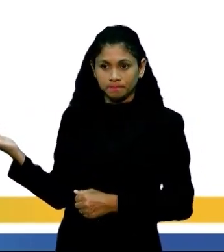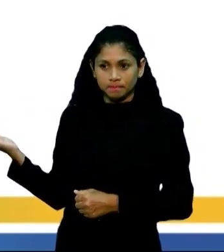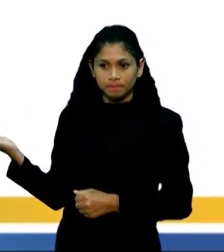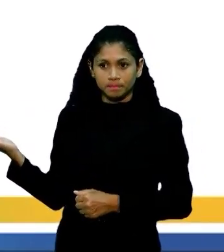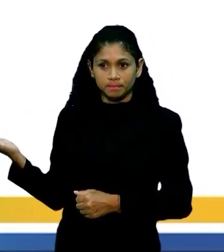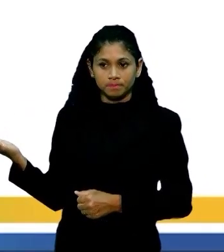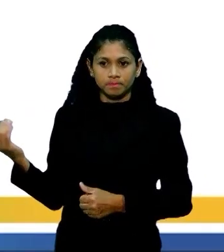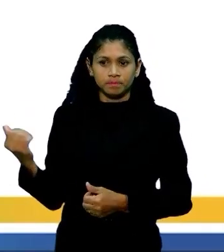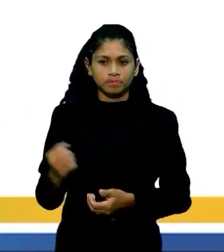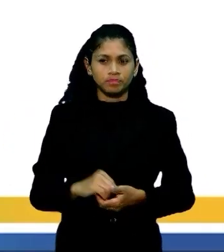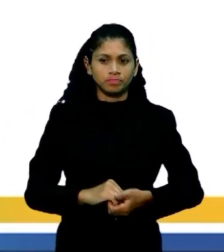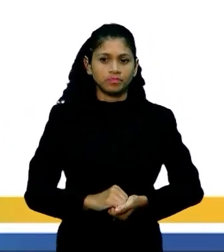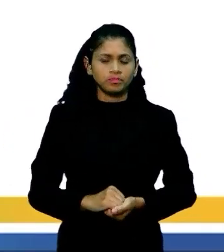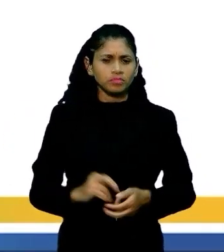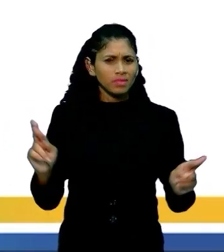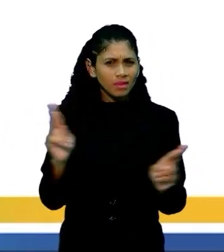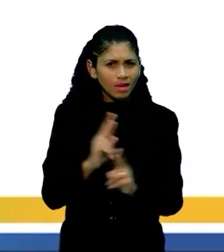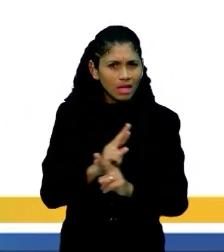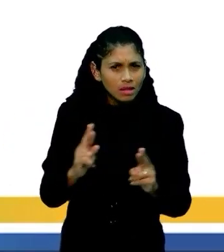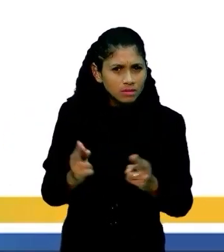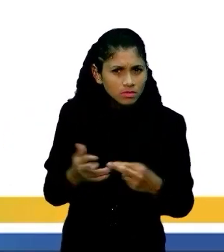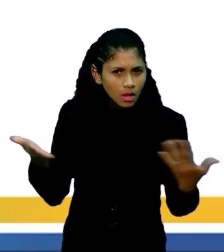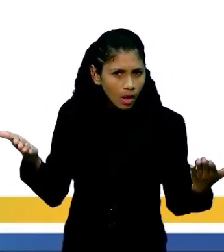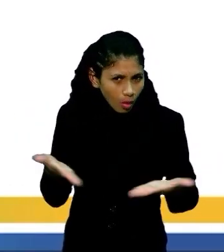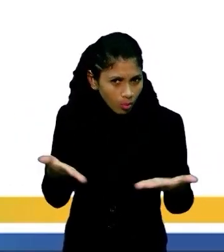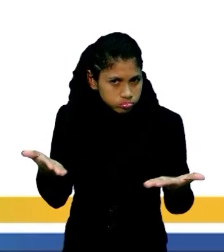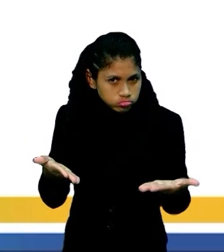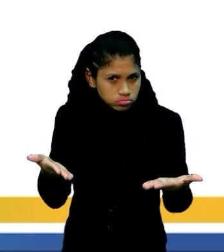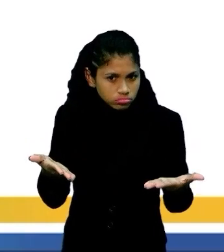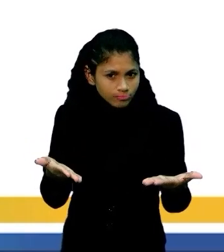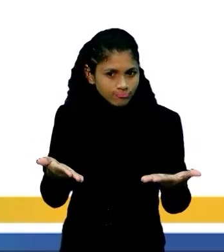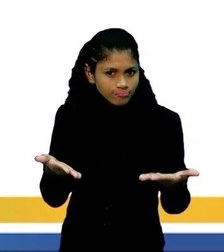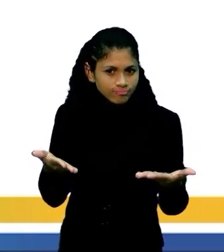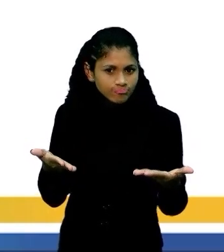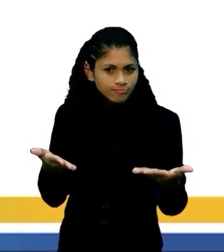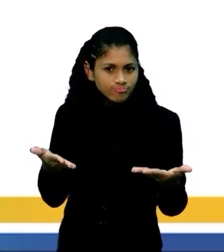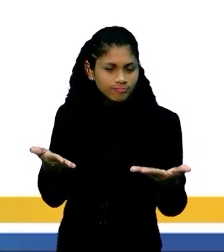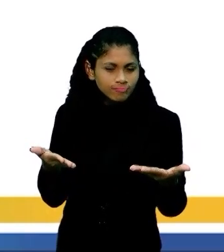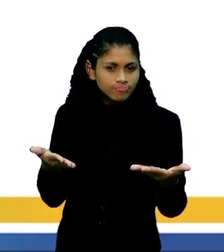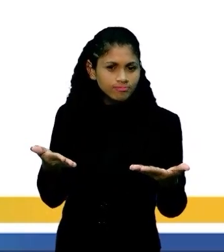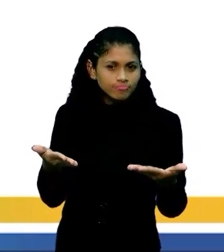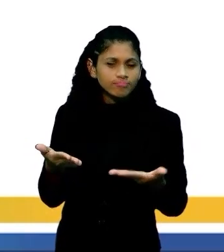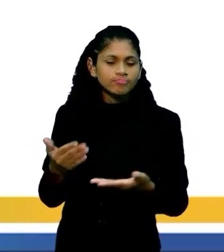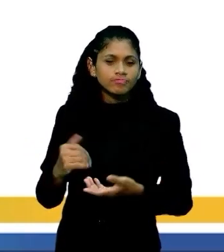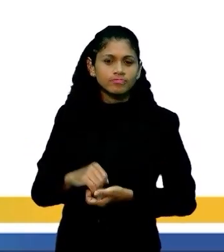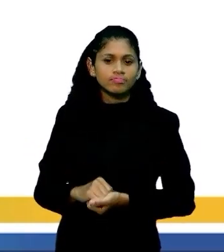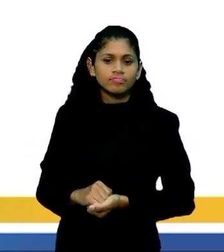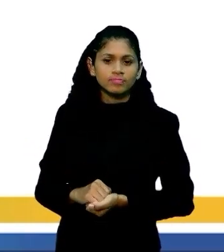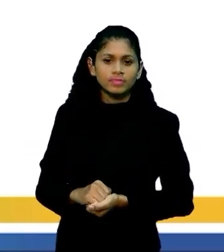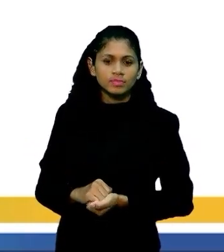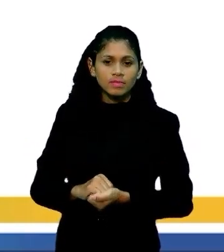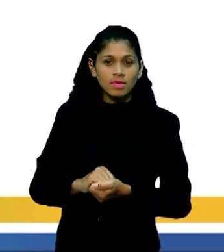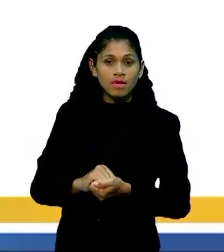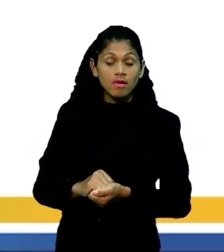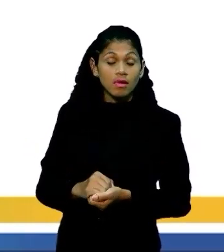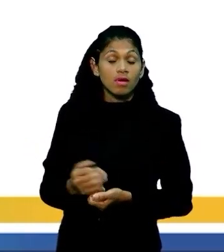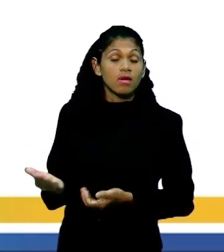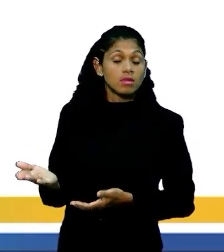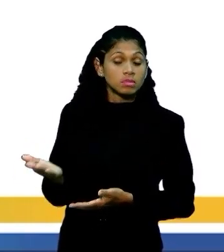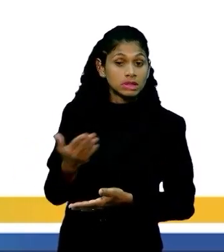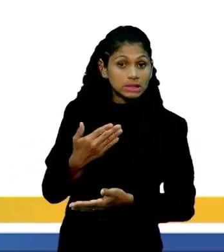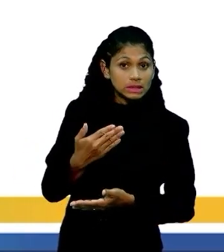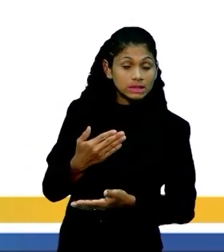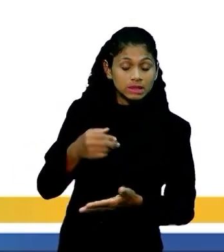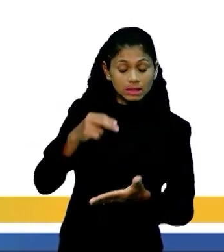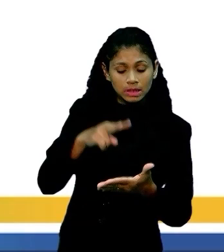foca na imagem lembra que o aspecto do Enem um exemplo seria a leitura Então vamos ler essa imagem veja